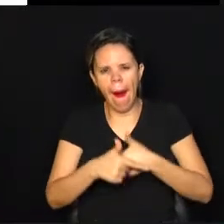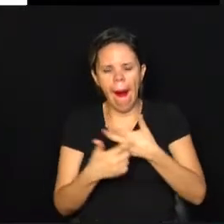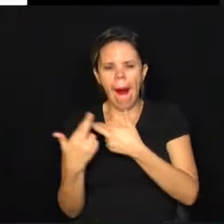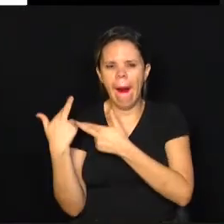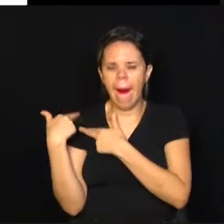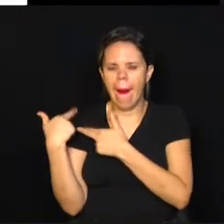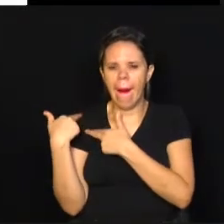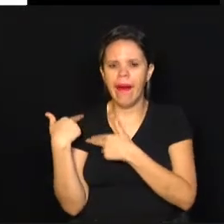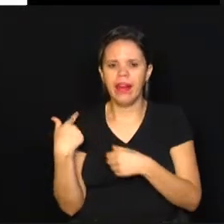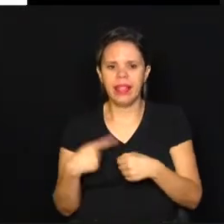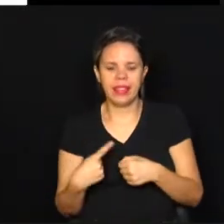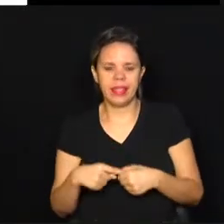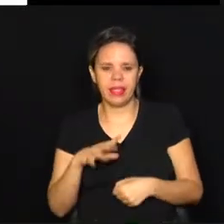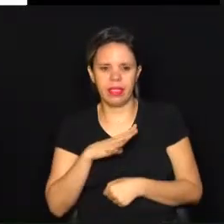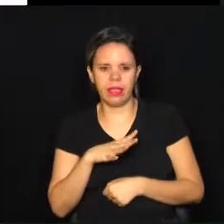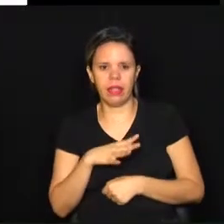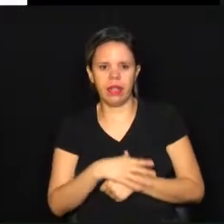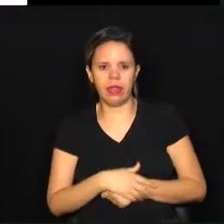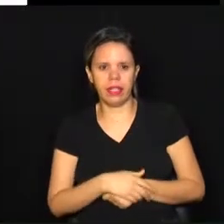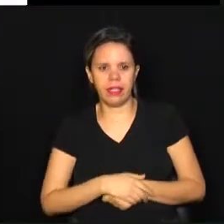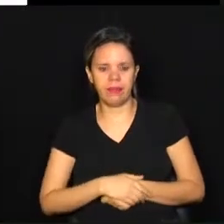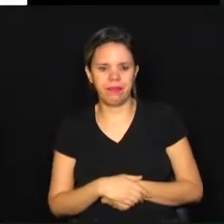e da propriedade como